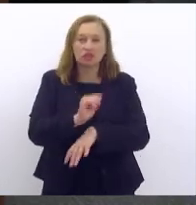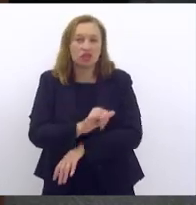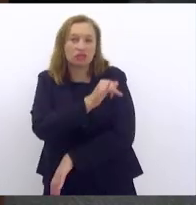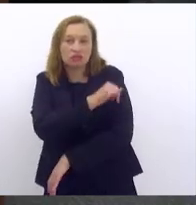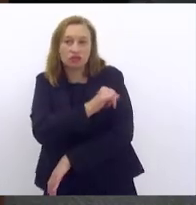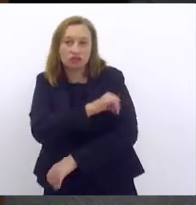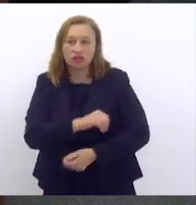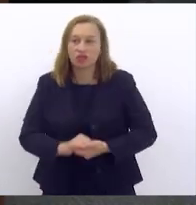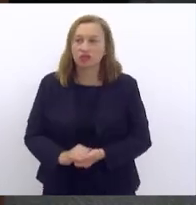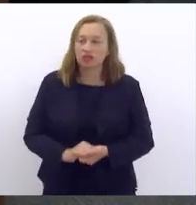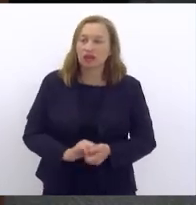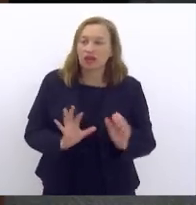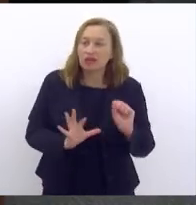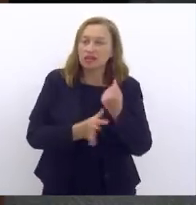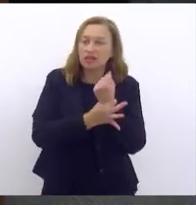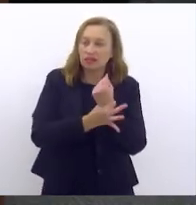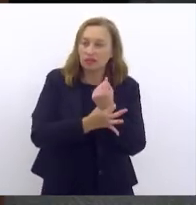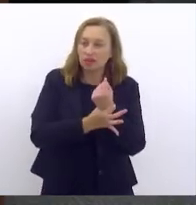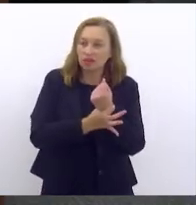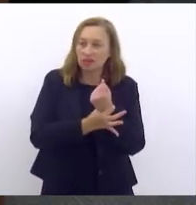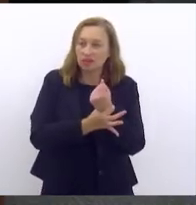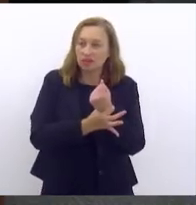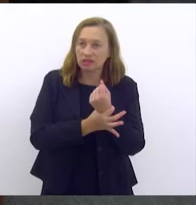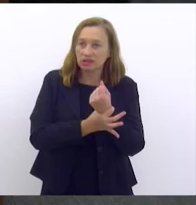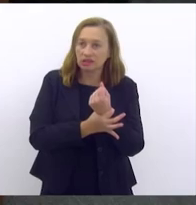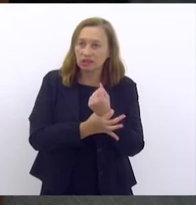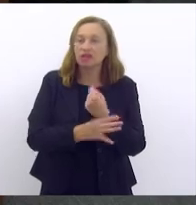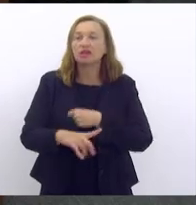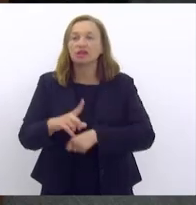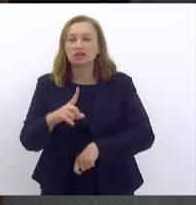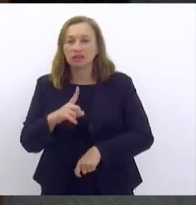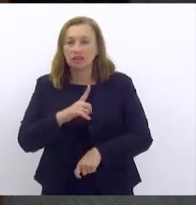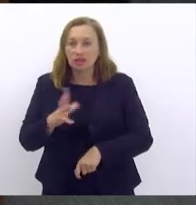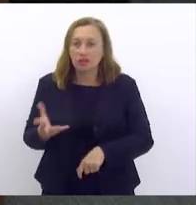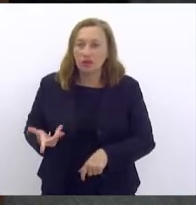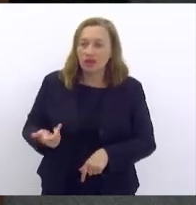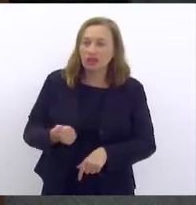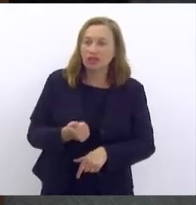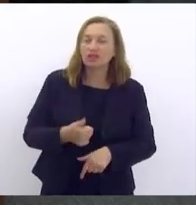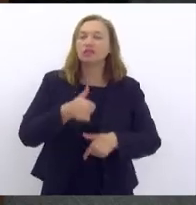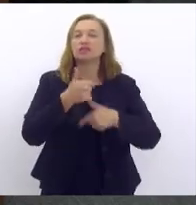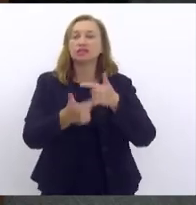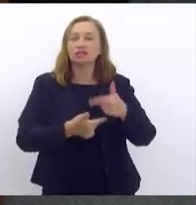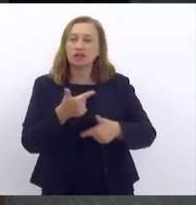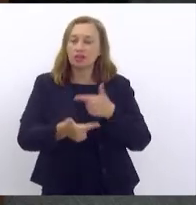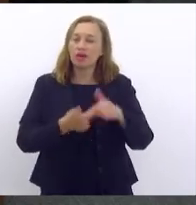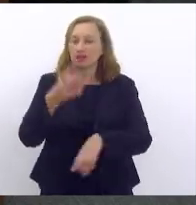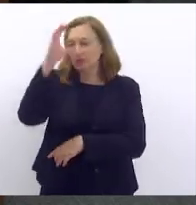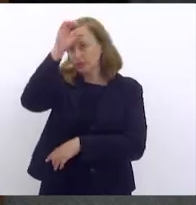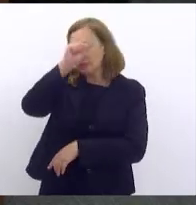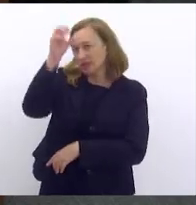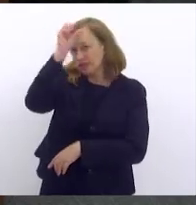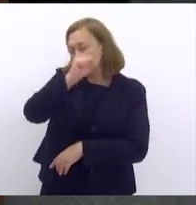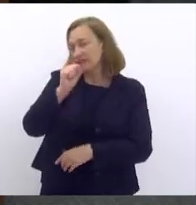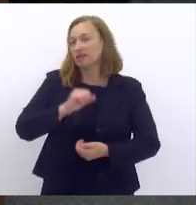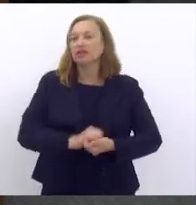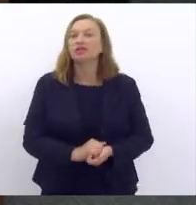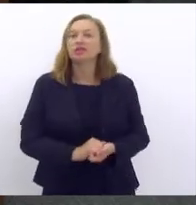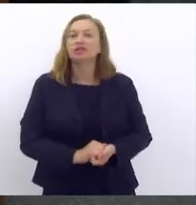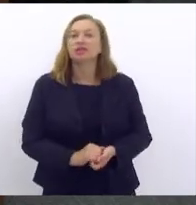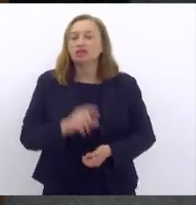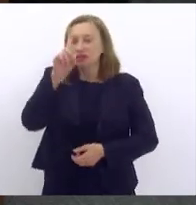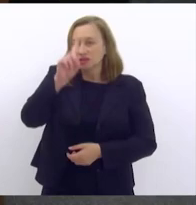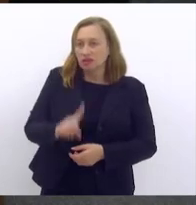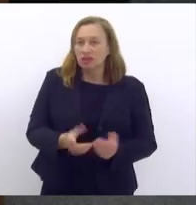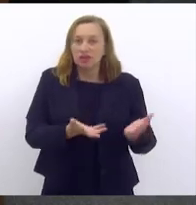Janeiro é a garantia da gente ter uma ferramenta a serviço da aprendizagem, a serviço da garantia de direito